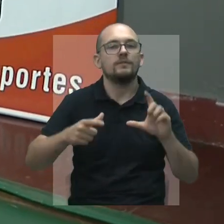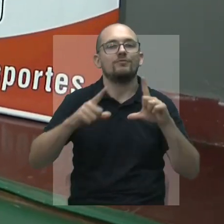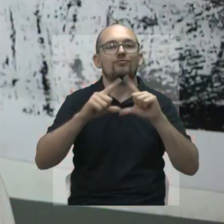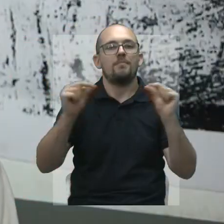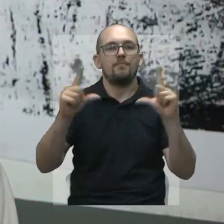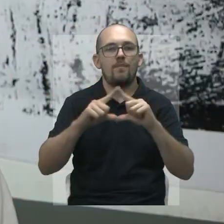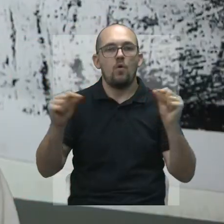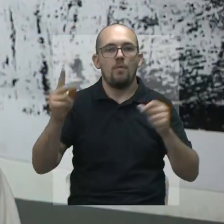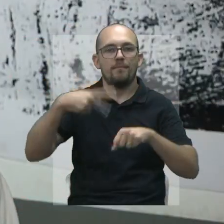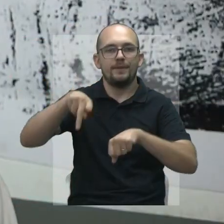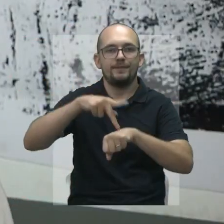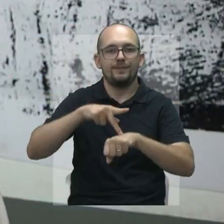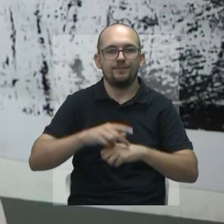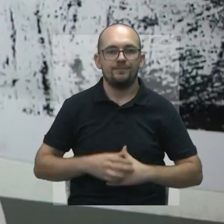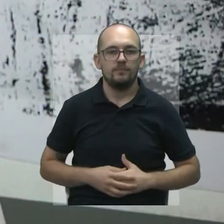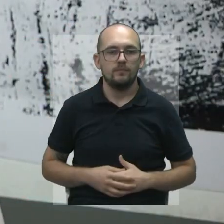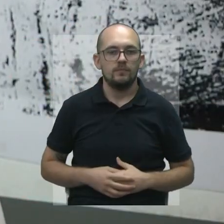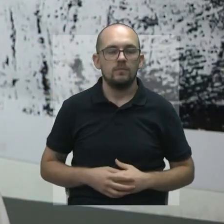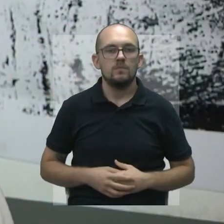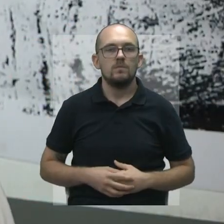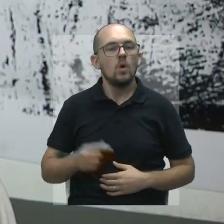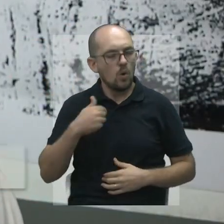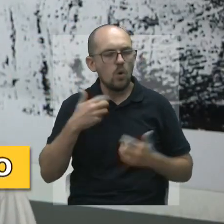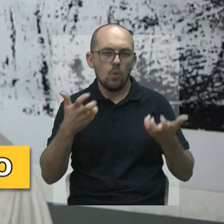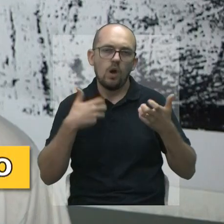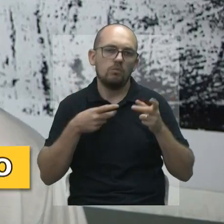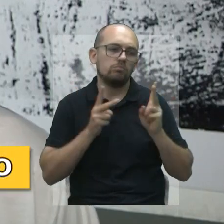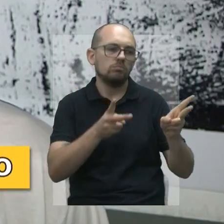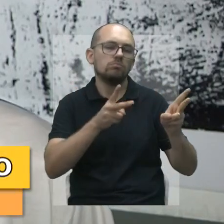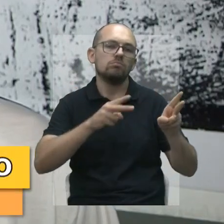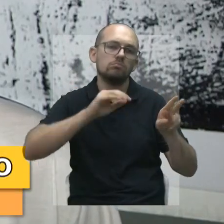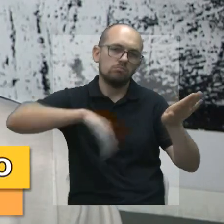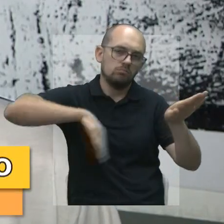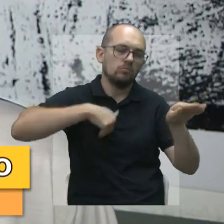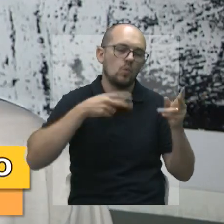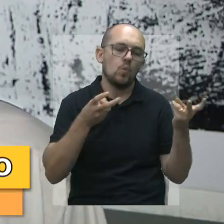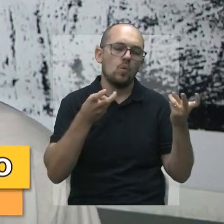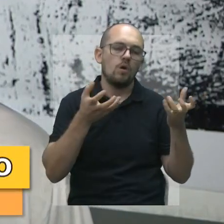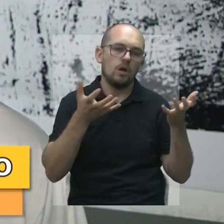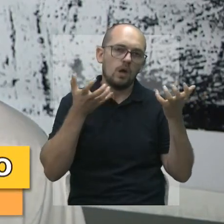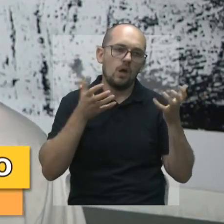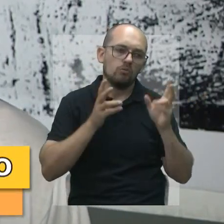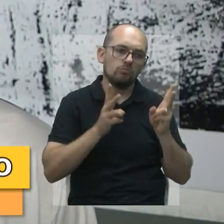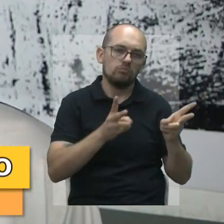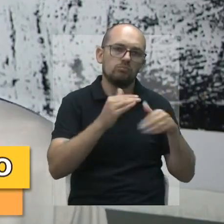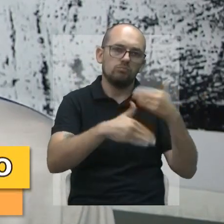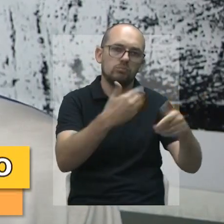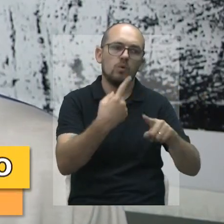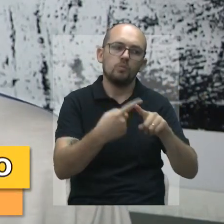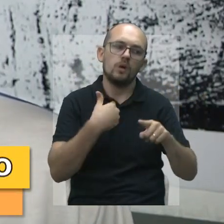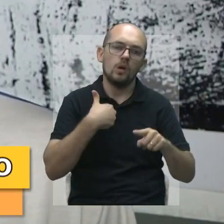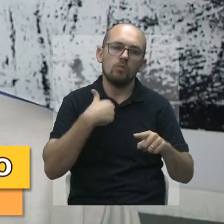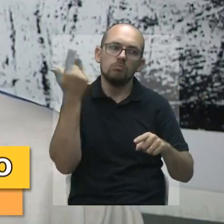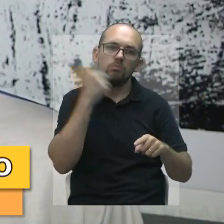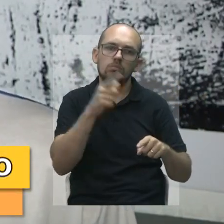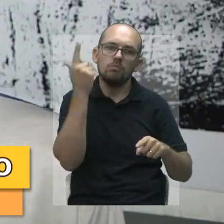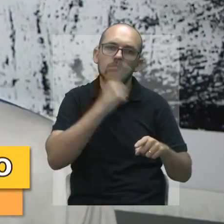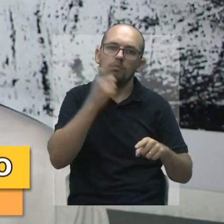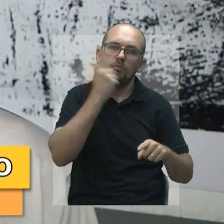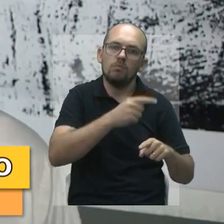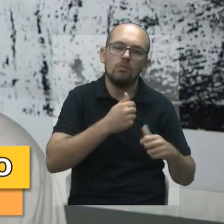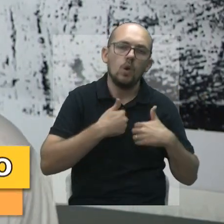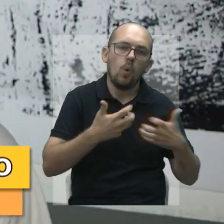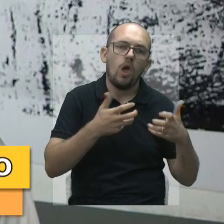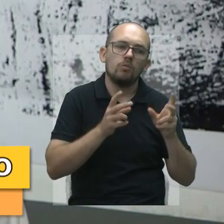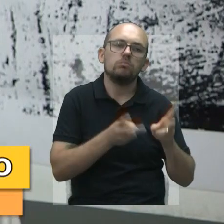no Japão. Eu pretendo continuar sendo atleta de natação, porque eu meio que me destaquei com isso. Não, eu